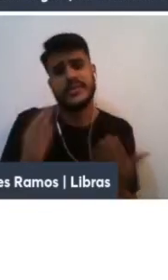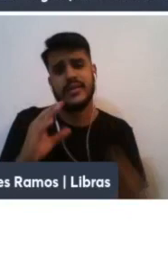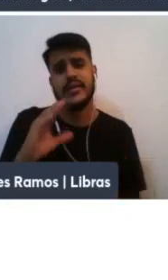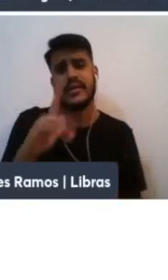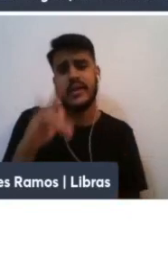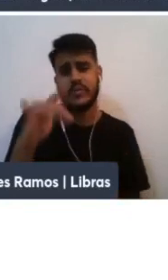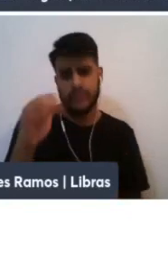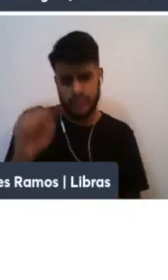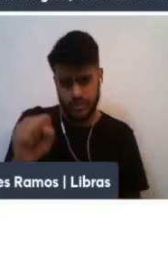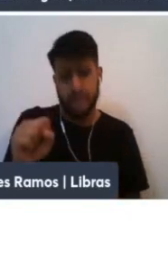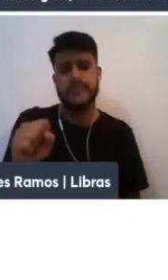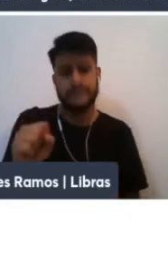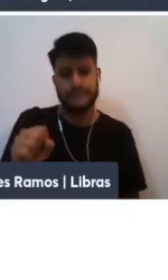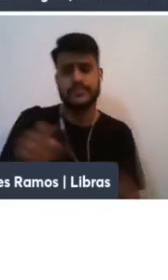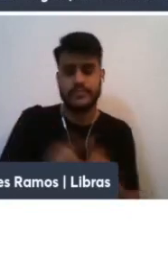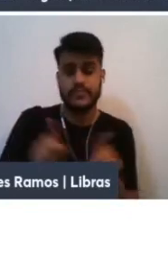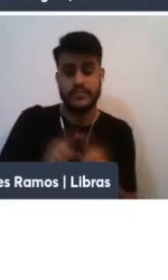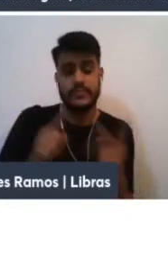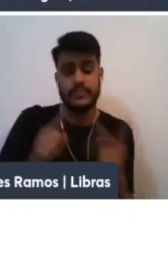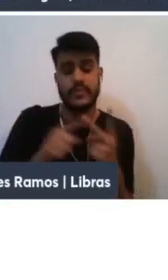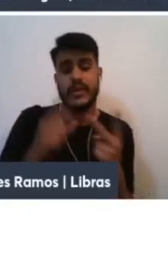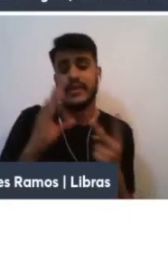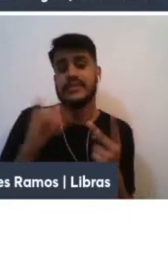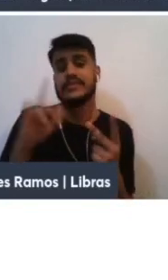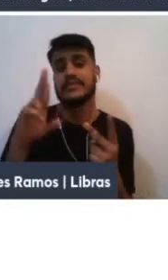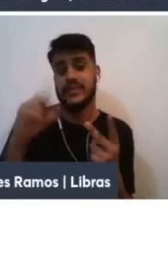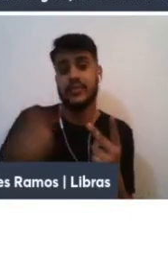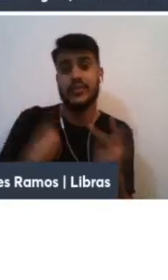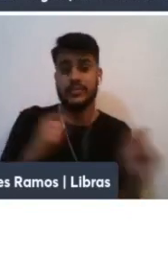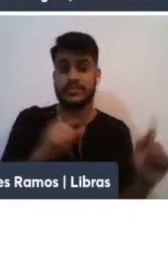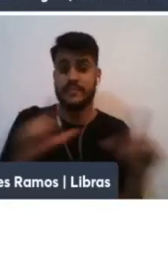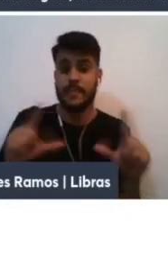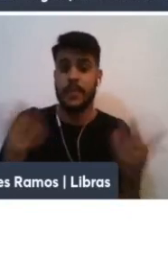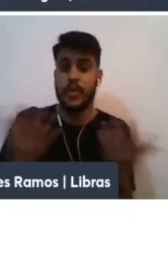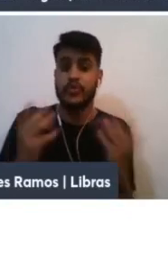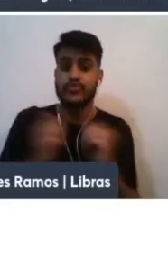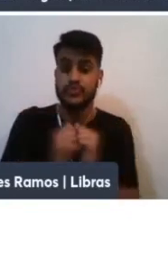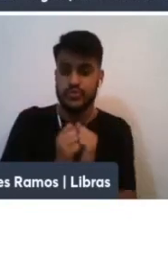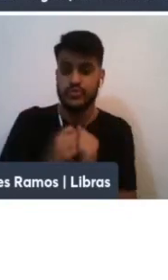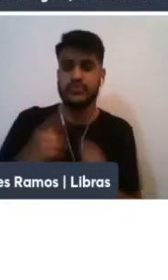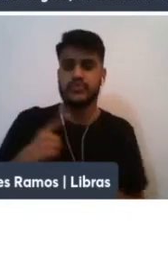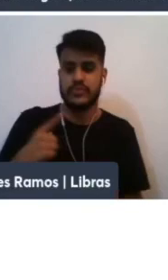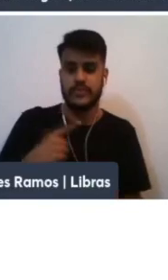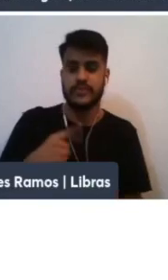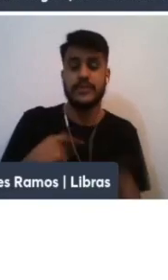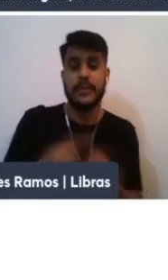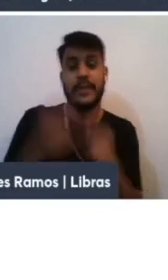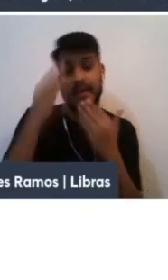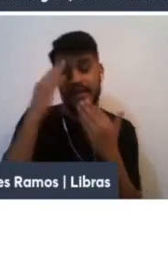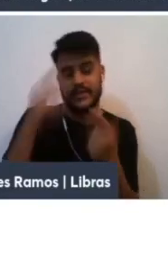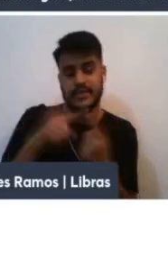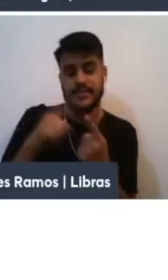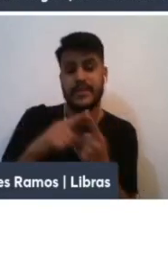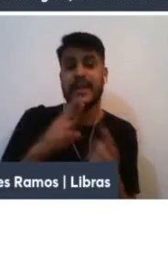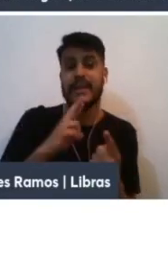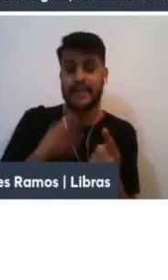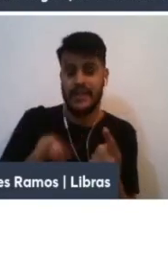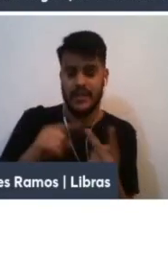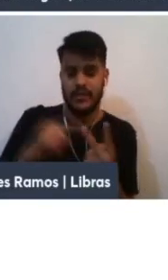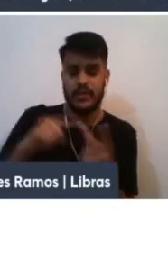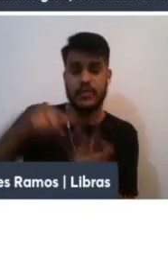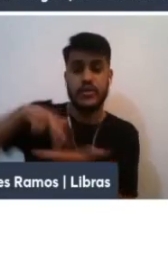presença, agradecer Ciro também, agradecer o Rivelino e o James aqui